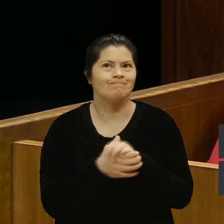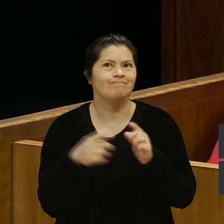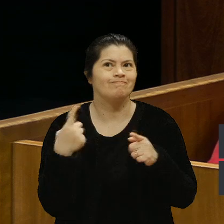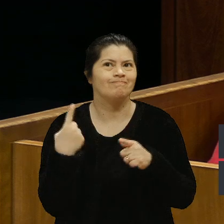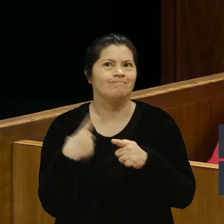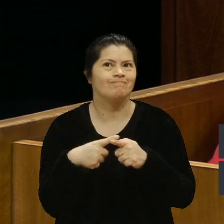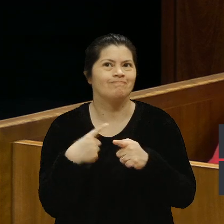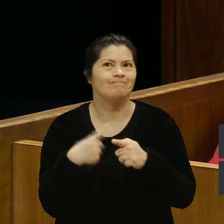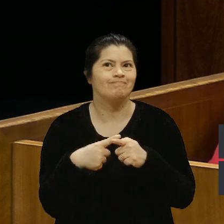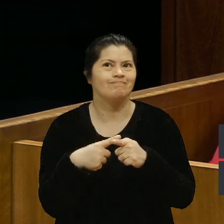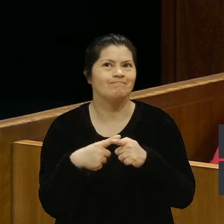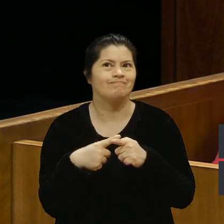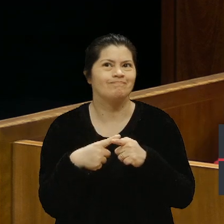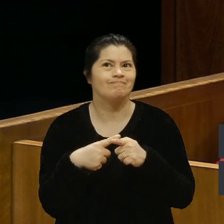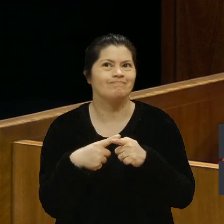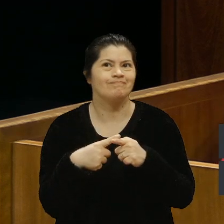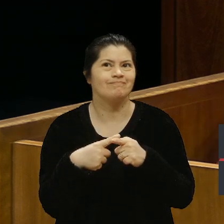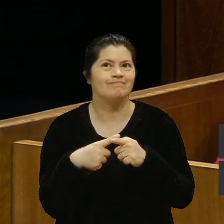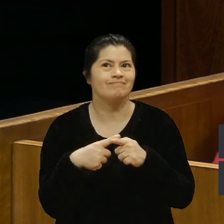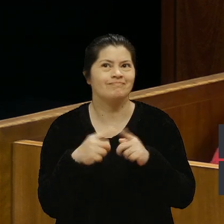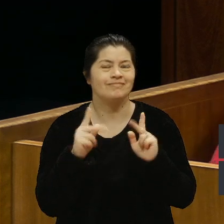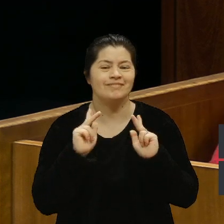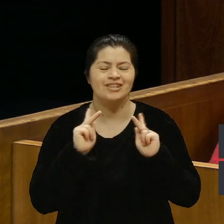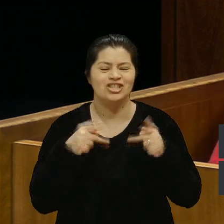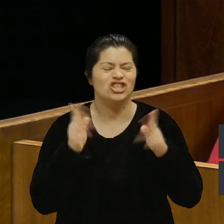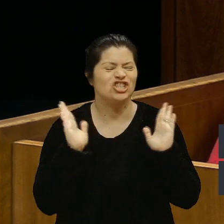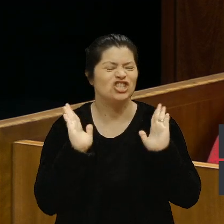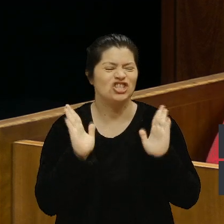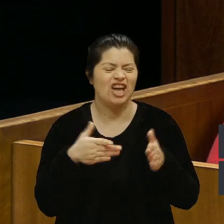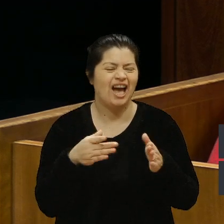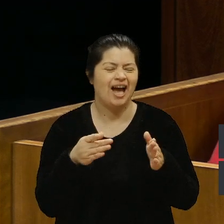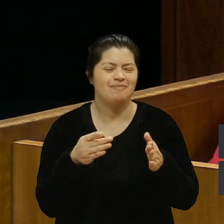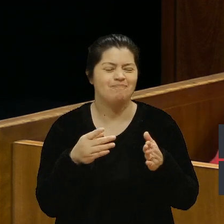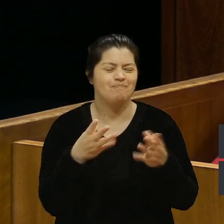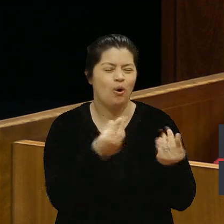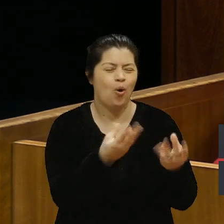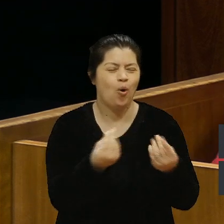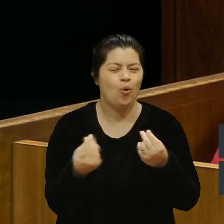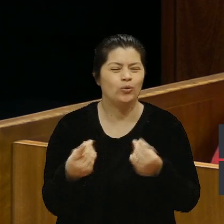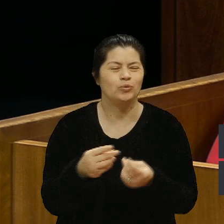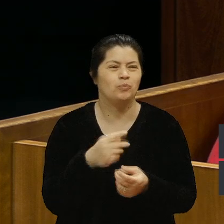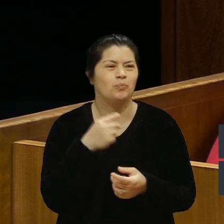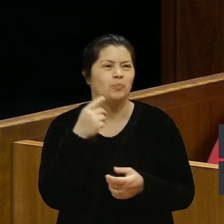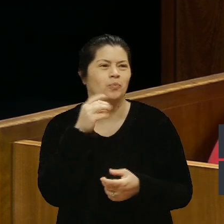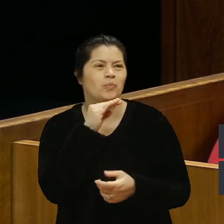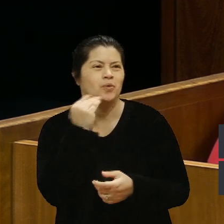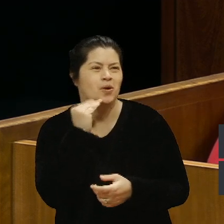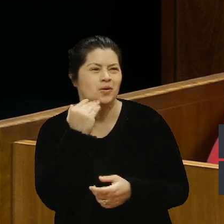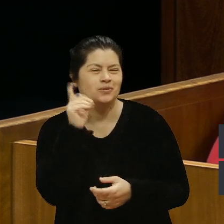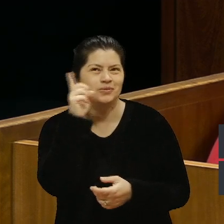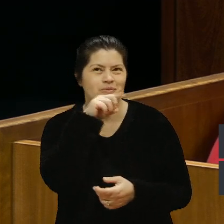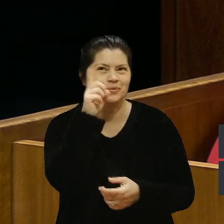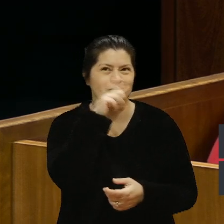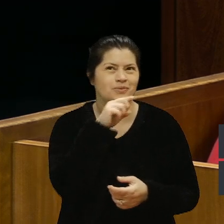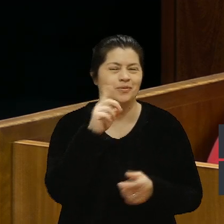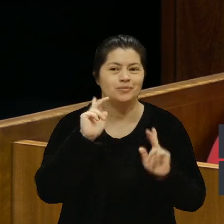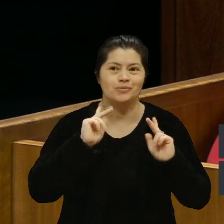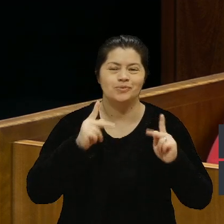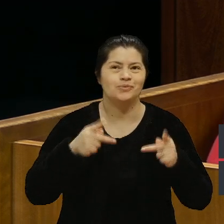porque o humano já cheio de falha, né? Agora eu vou seguir a ordem do ser